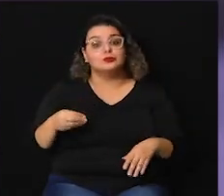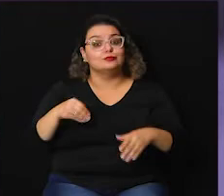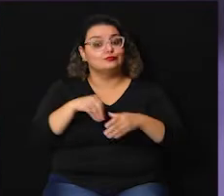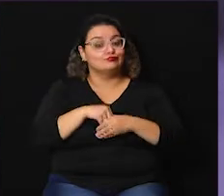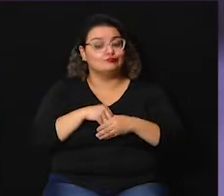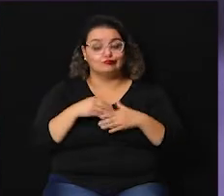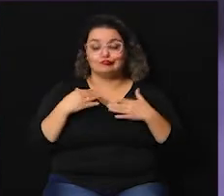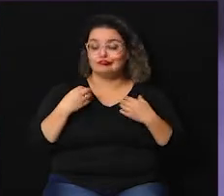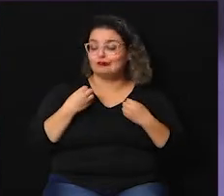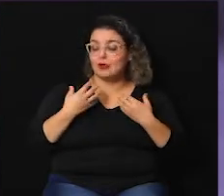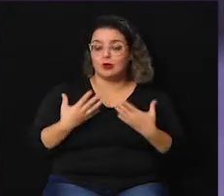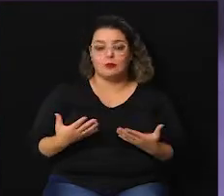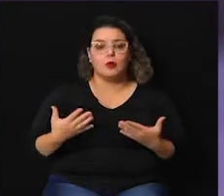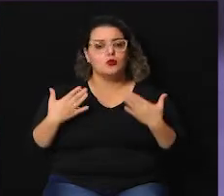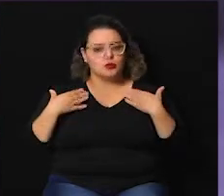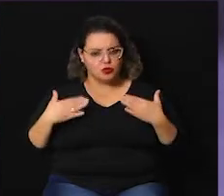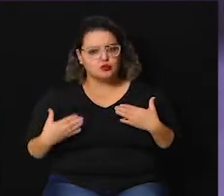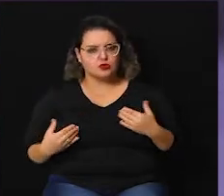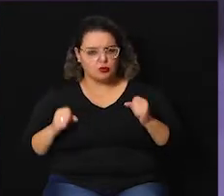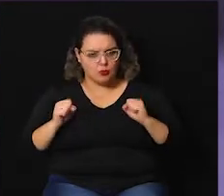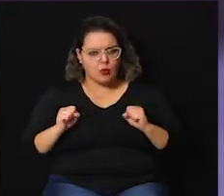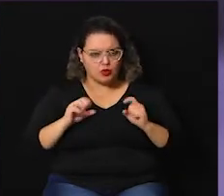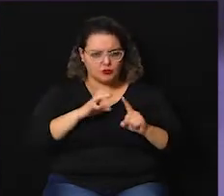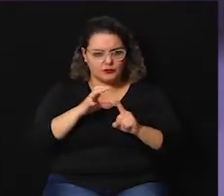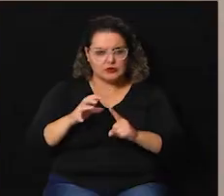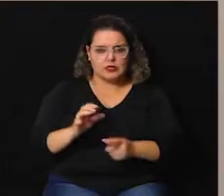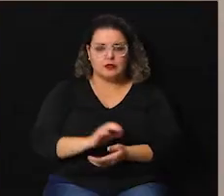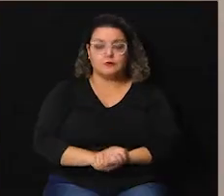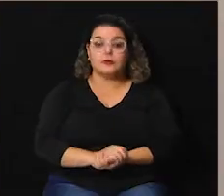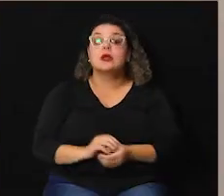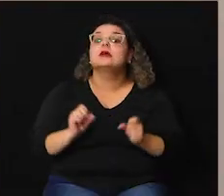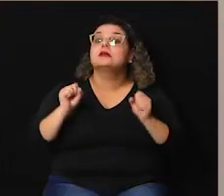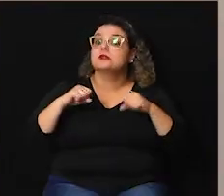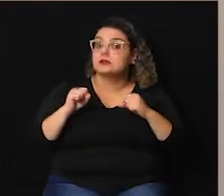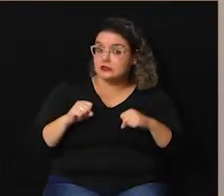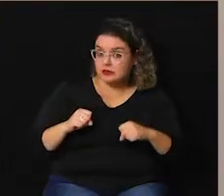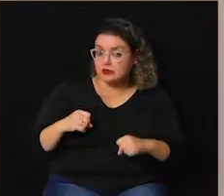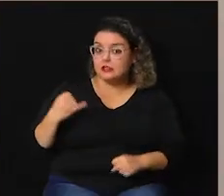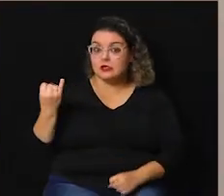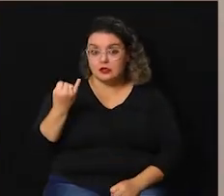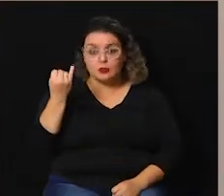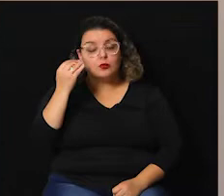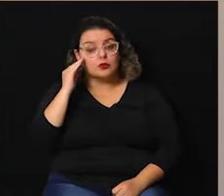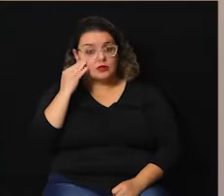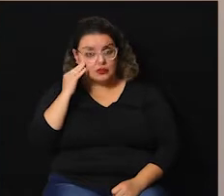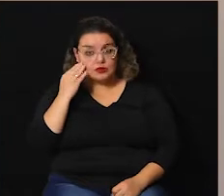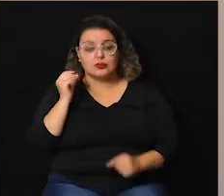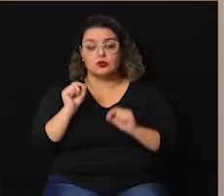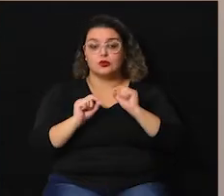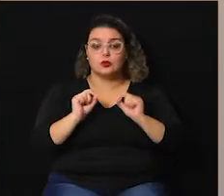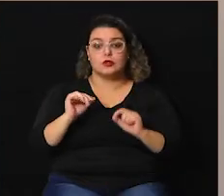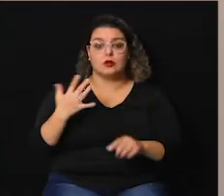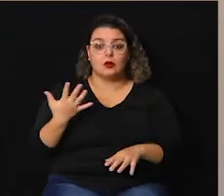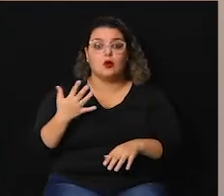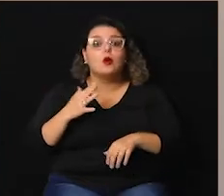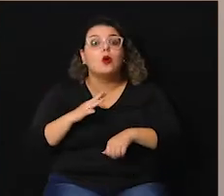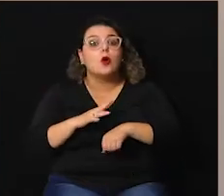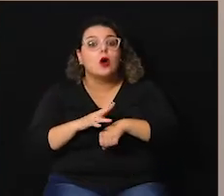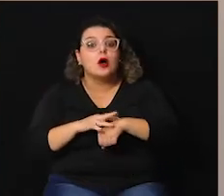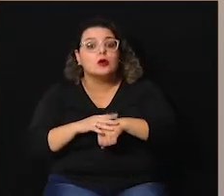nosso físico também pode ser afetado? Sim, é importante a gente entender um pouquinho dessa questão das